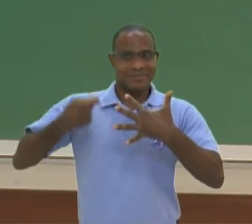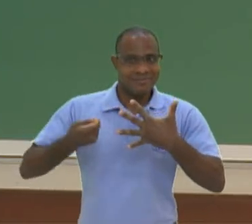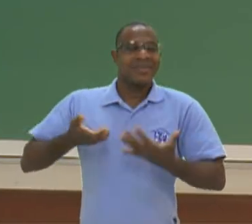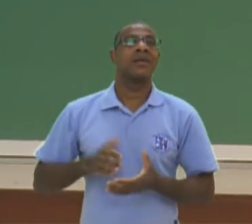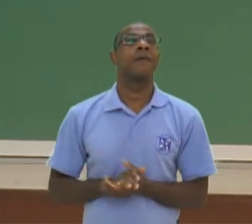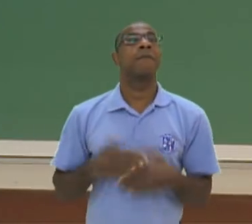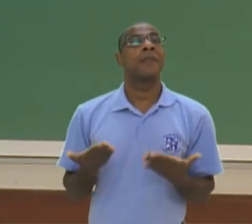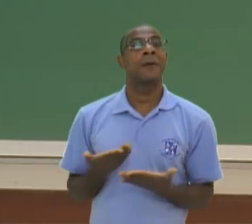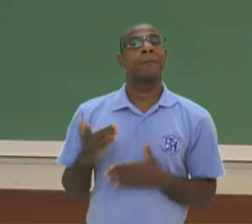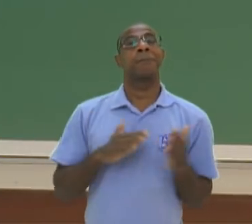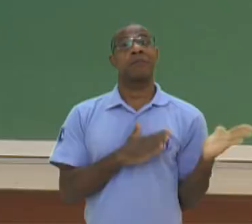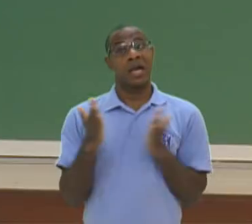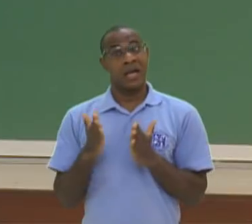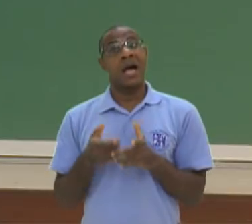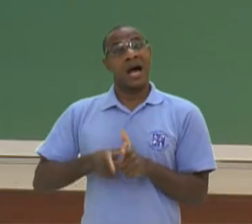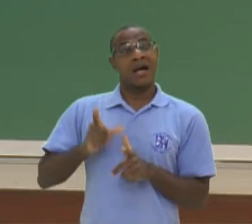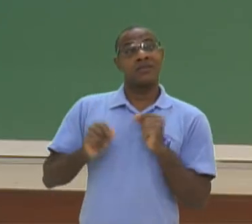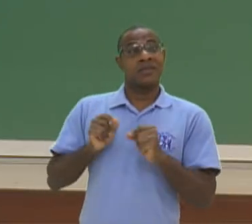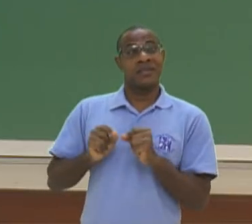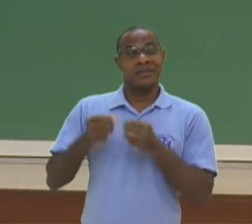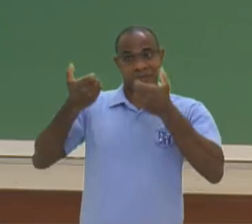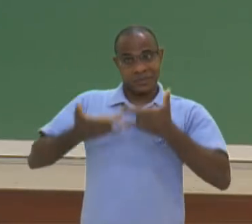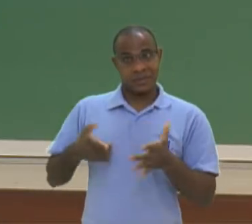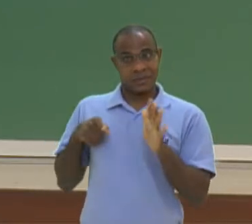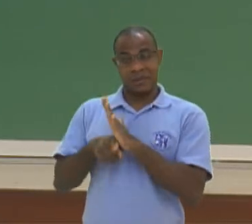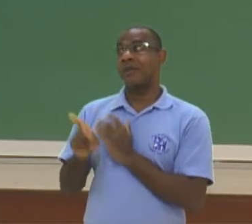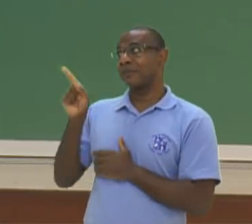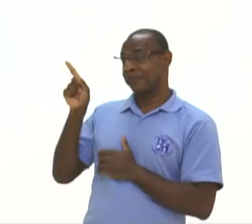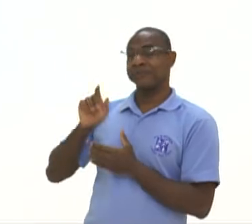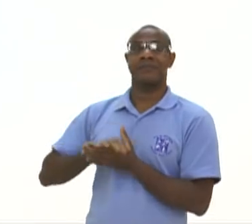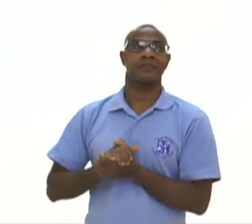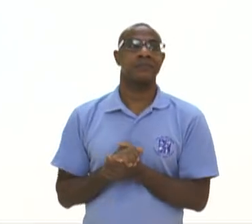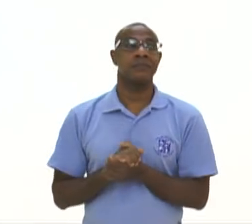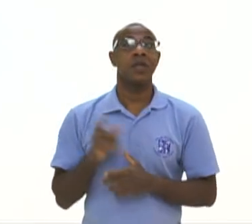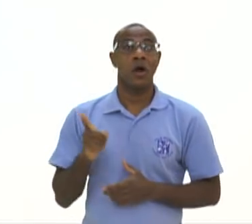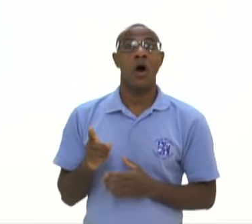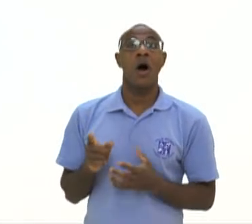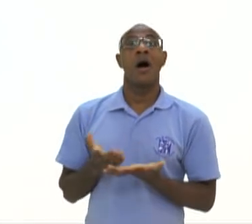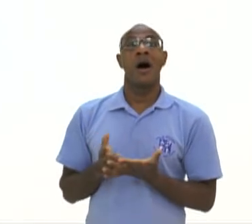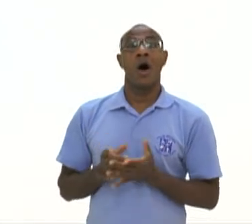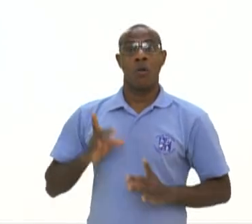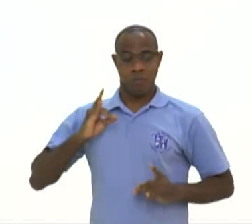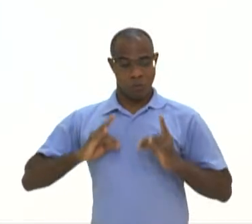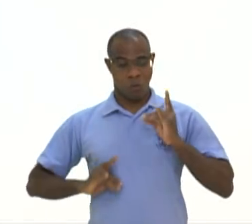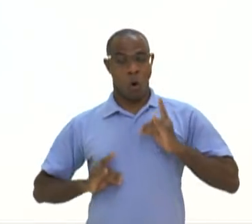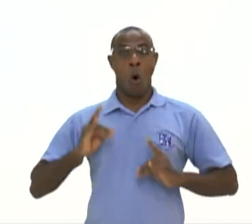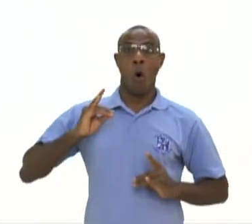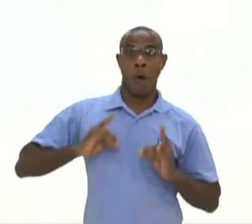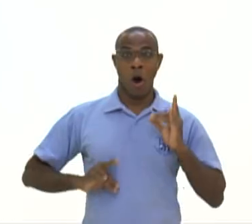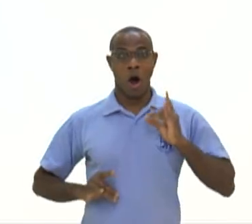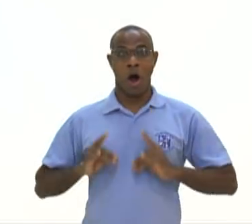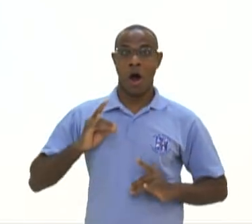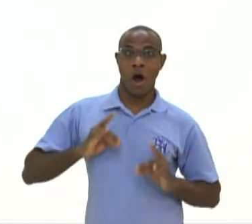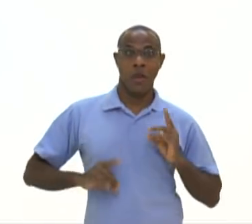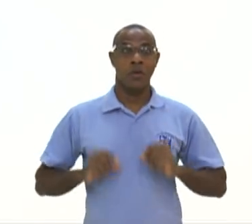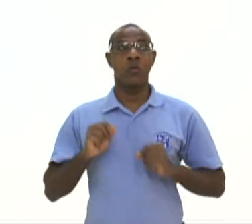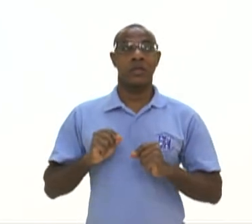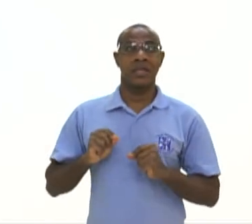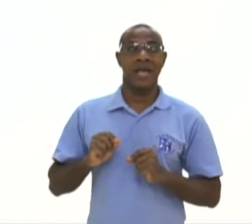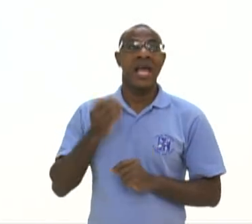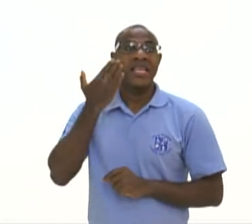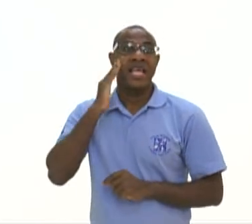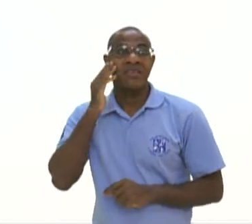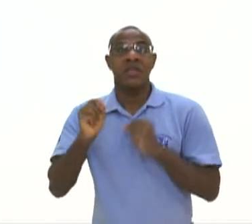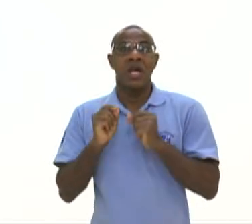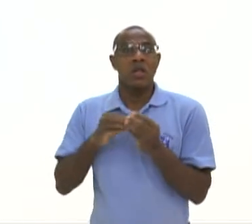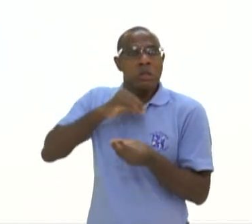sequência, temos aqui um quiz. E esse quiz diz o seguinte: os hormônios são definidos como